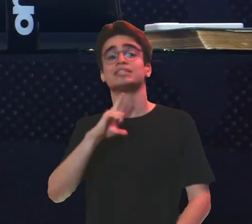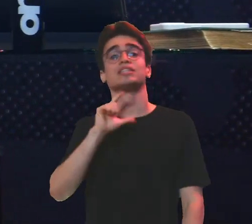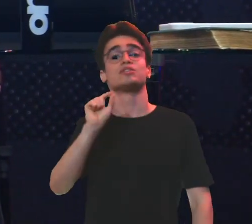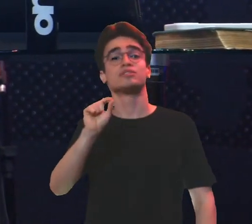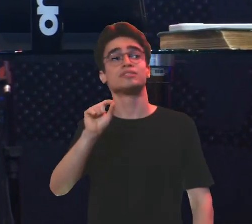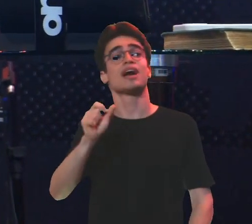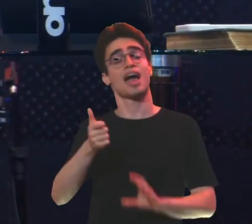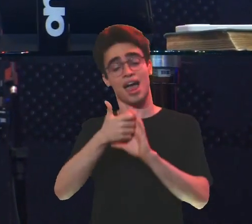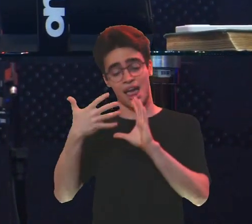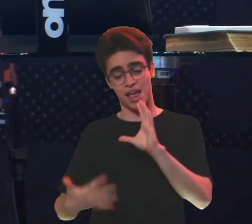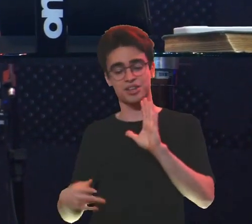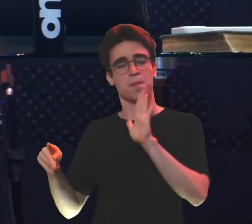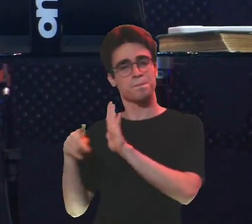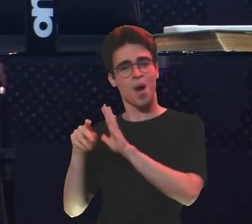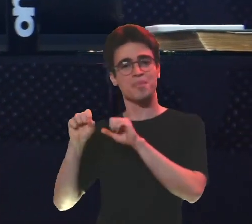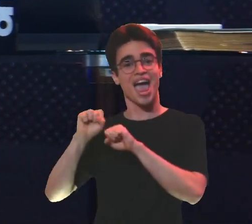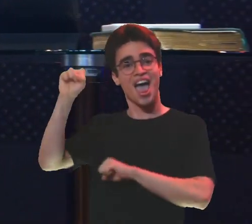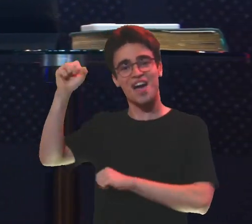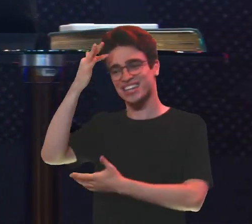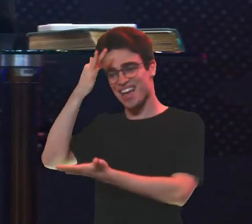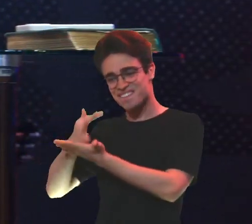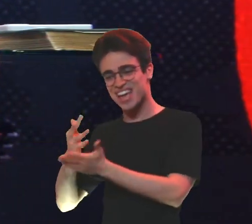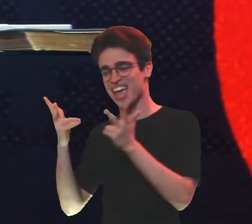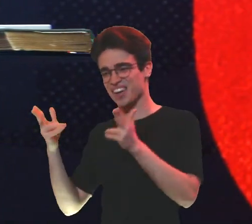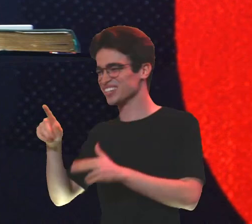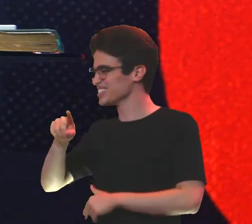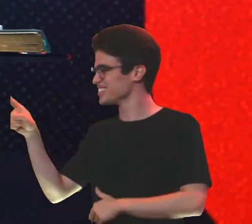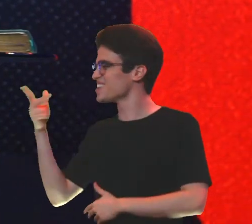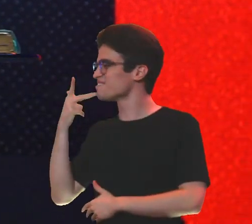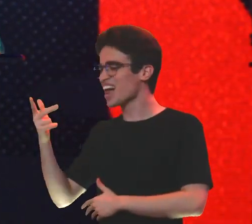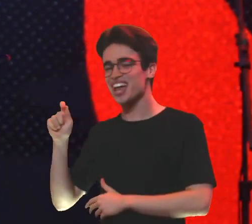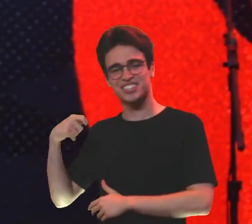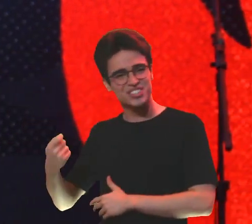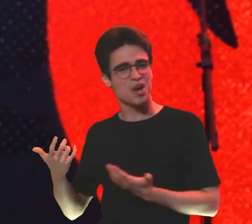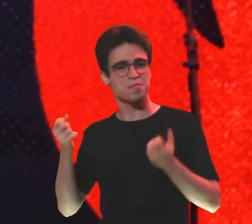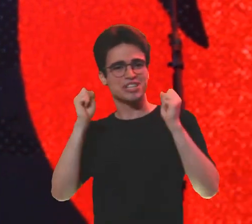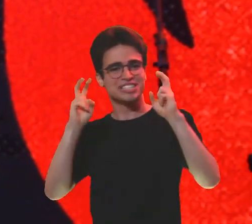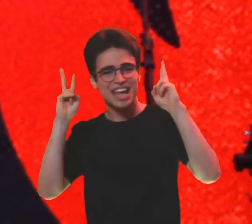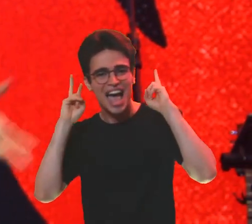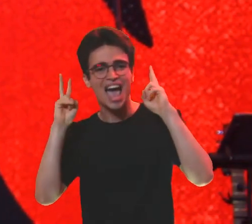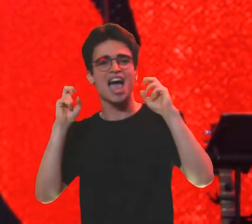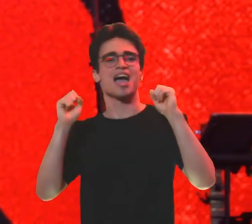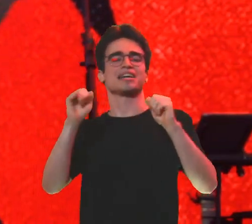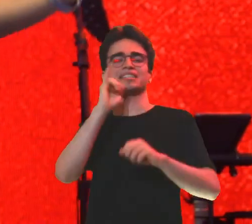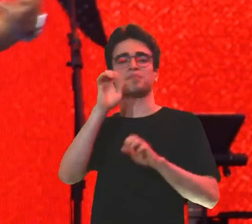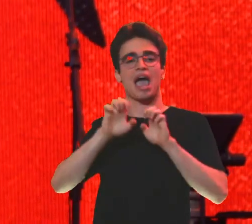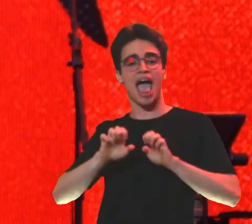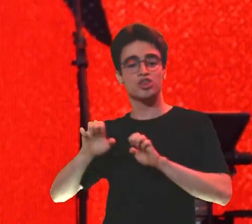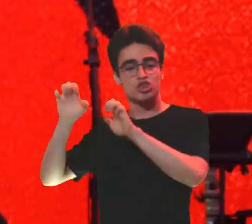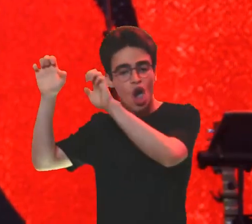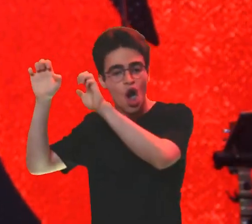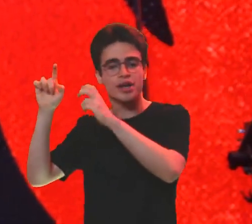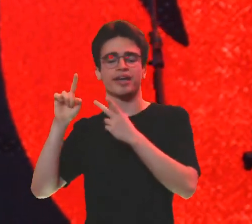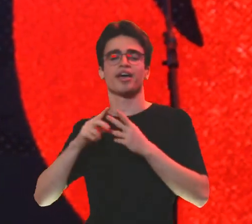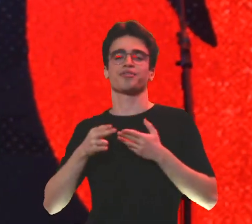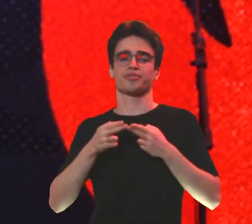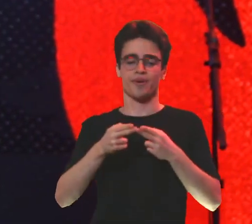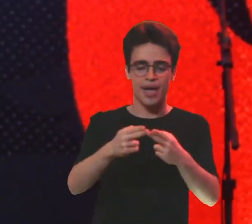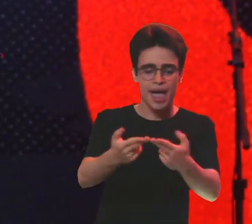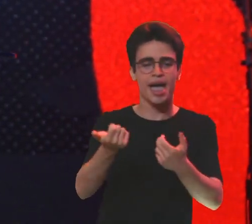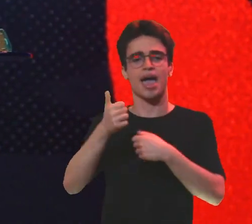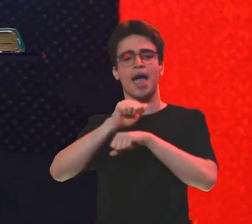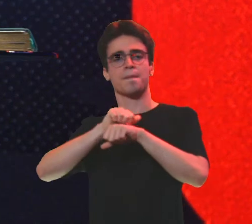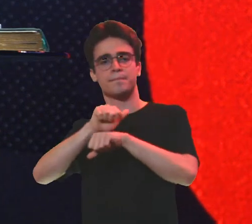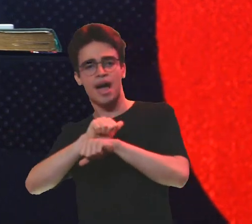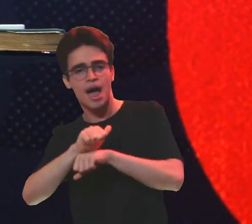fé, aqueles que o pessoal veio aqui falar. Então nós vemos marcas de Enoque, de Noé, de Abraão, de